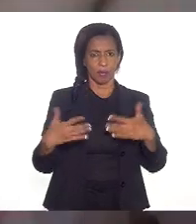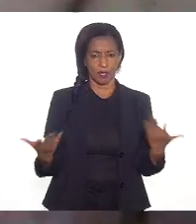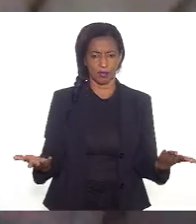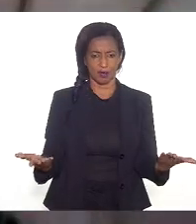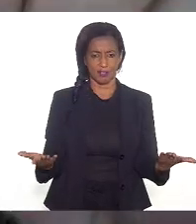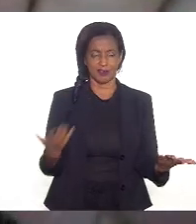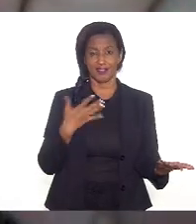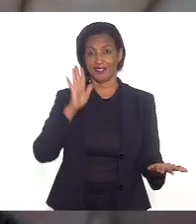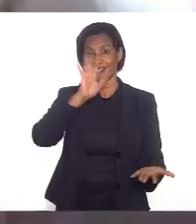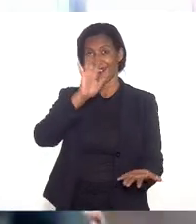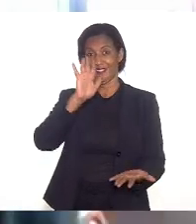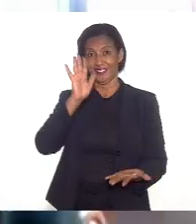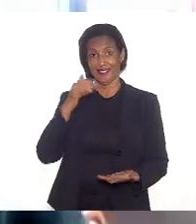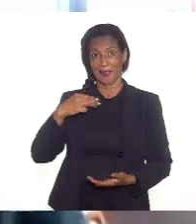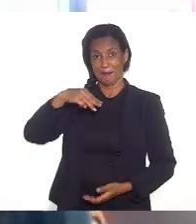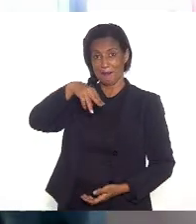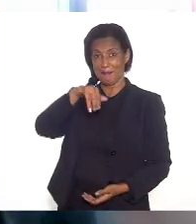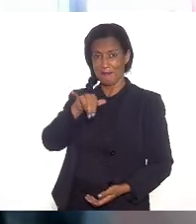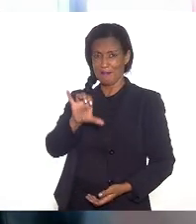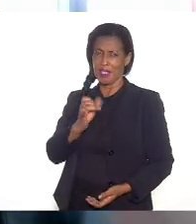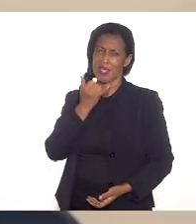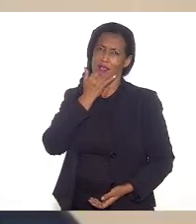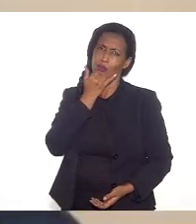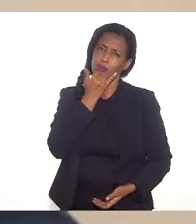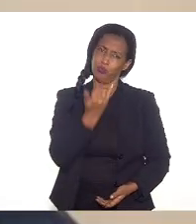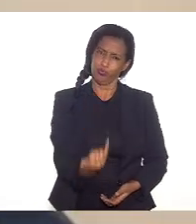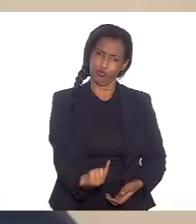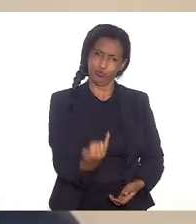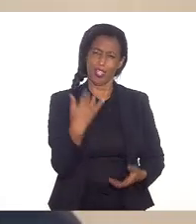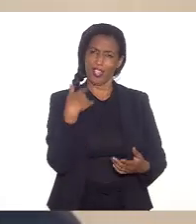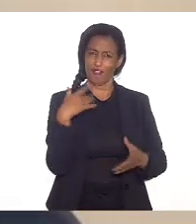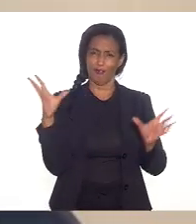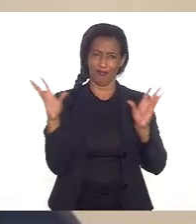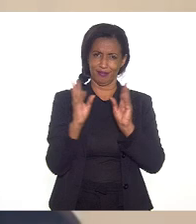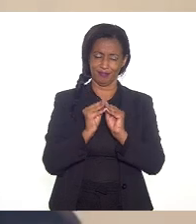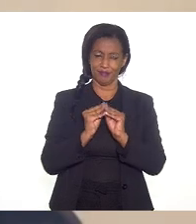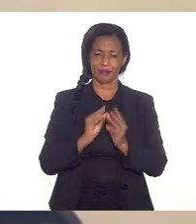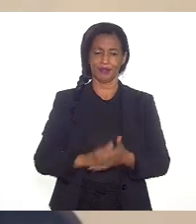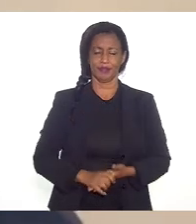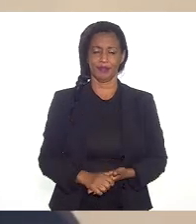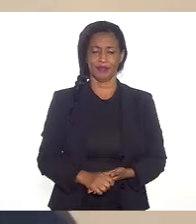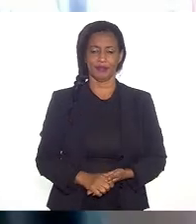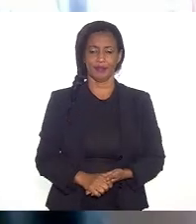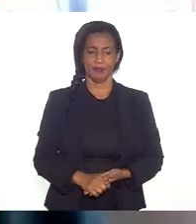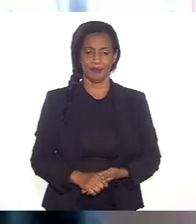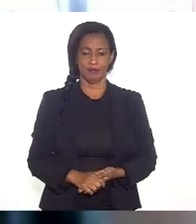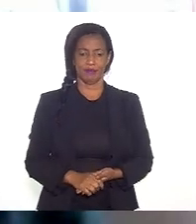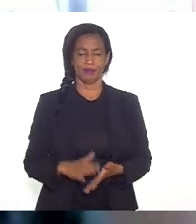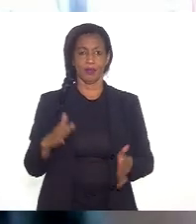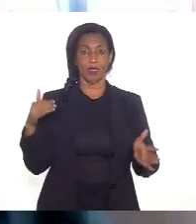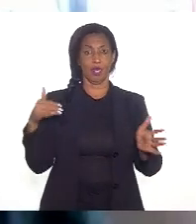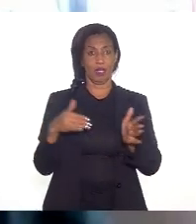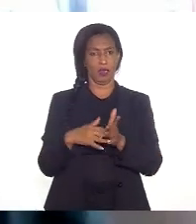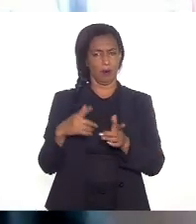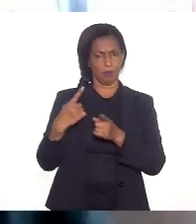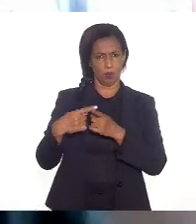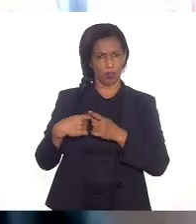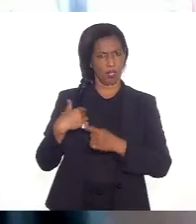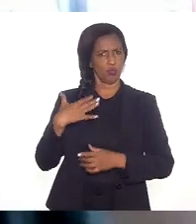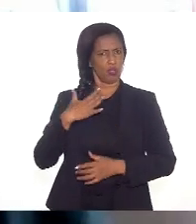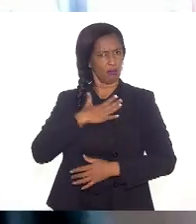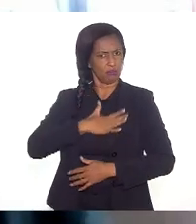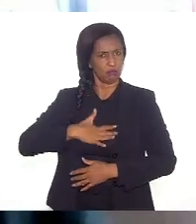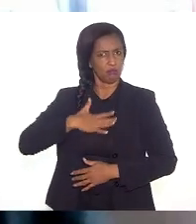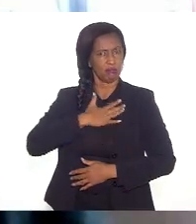Eu não falei. Deputado Mink, por favor, perdão. Serei breve, Márcio. Porque eu me senti muito contemplado